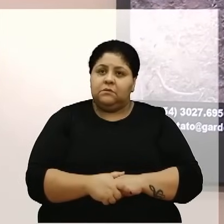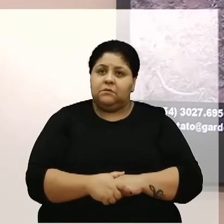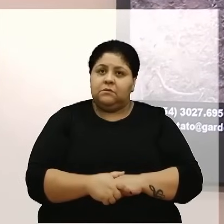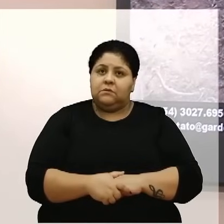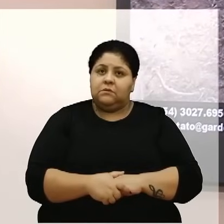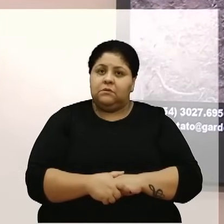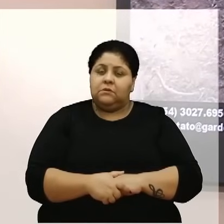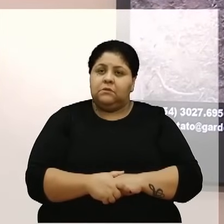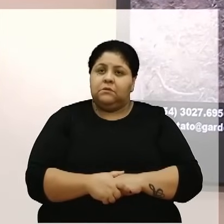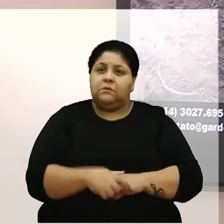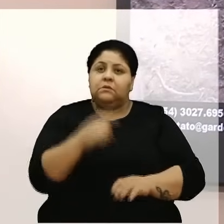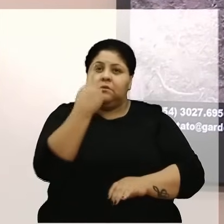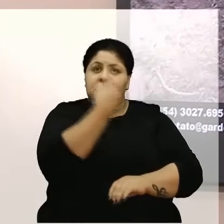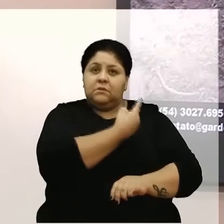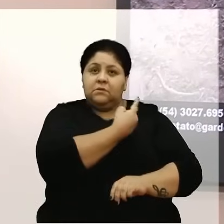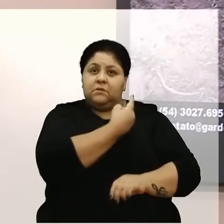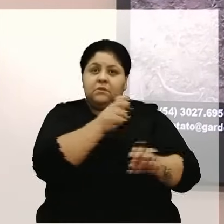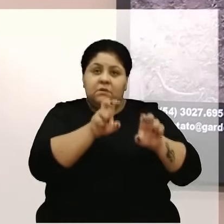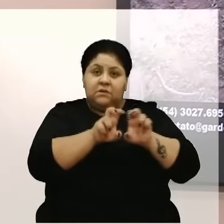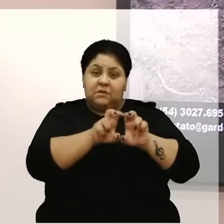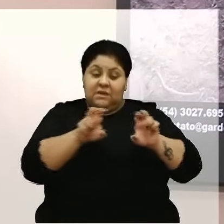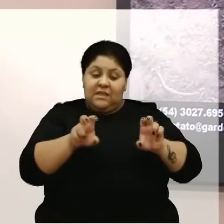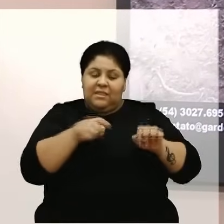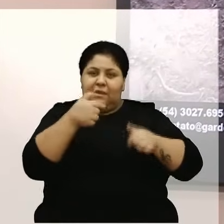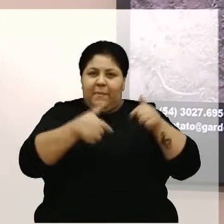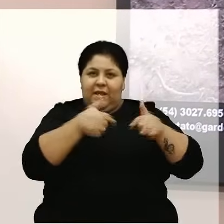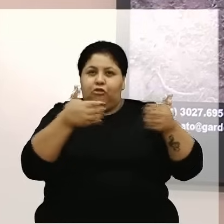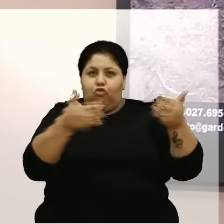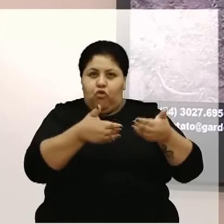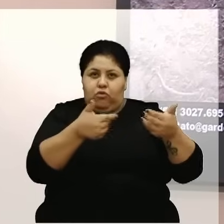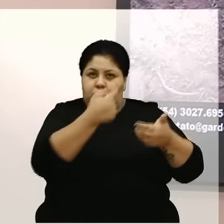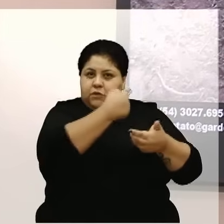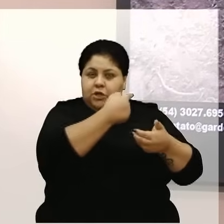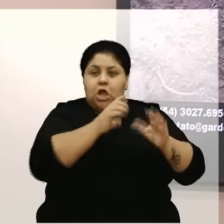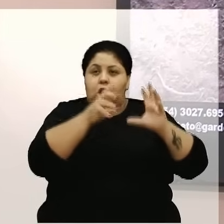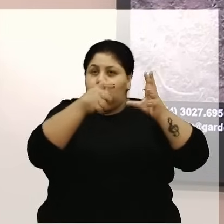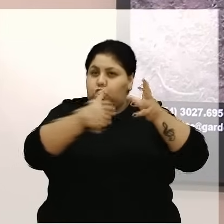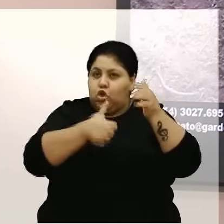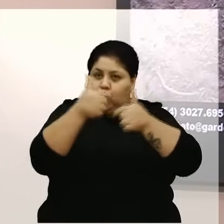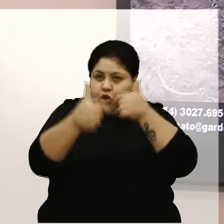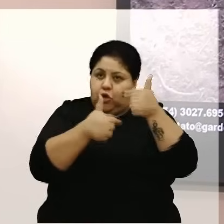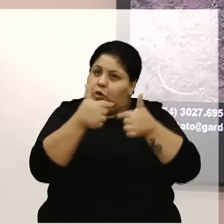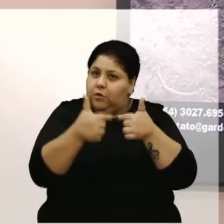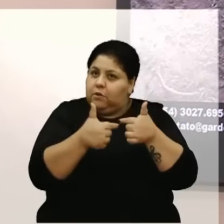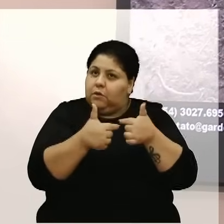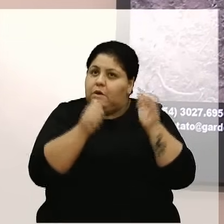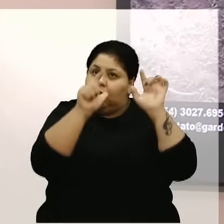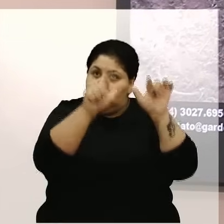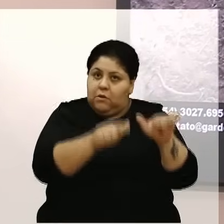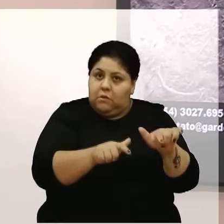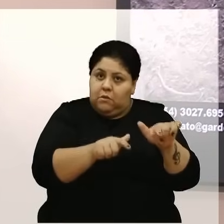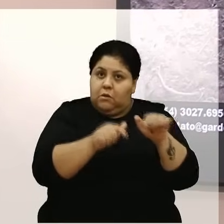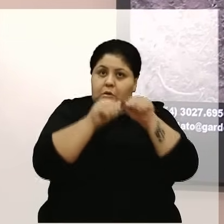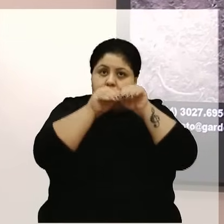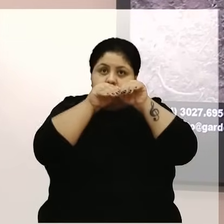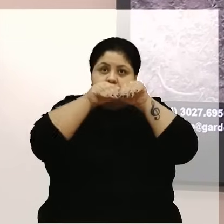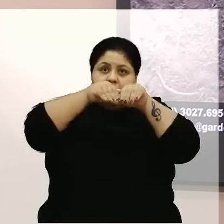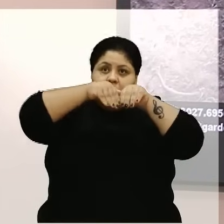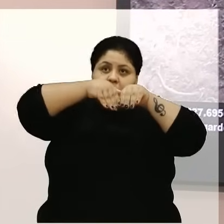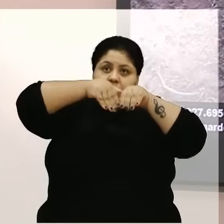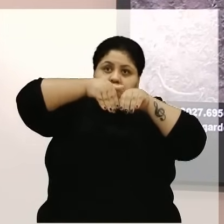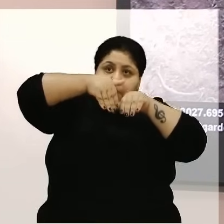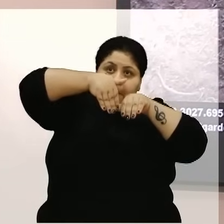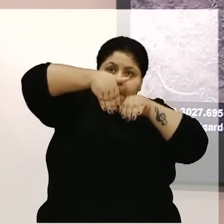Voltando aqui, ó, isso é a bancada que a gente está trabalhando hoje. Então, todo o nosso trabalho está na área de maior inclinação. É uma área